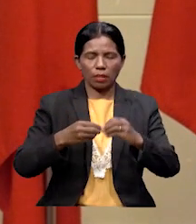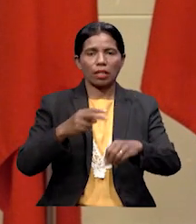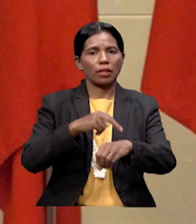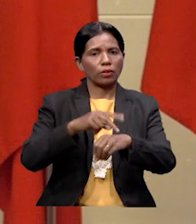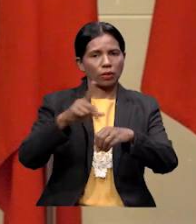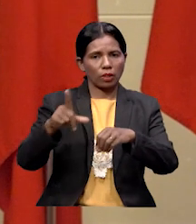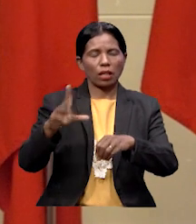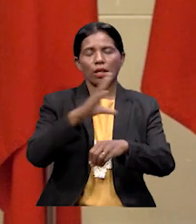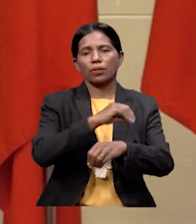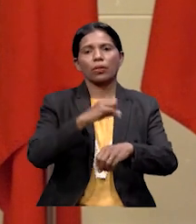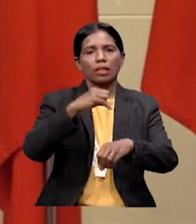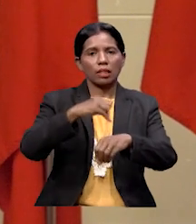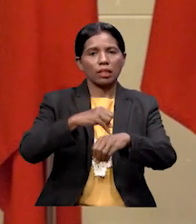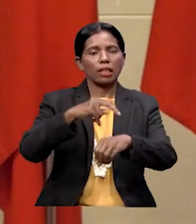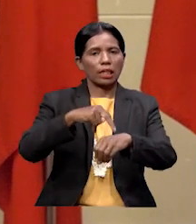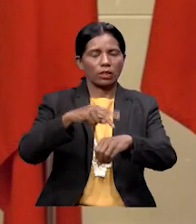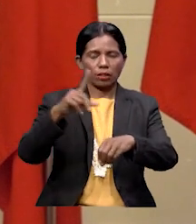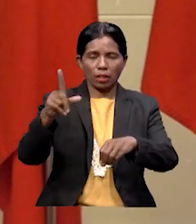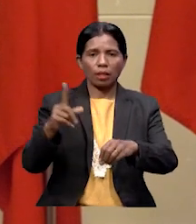internacional na be importante.